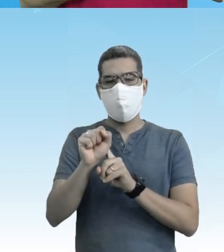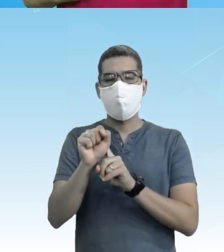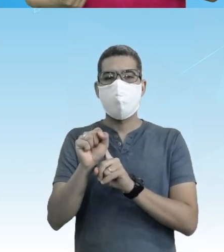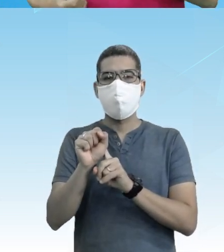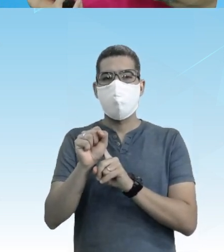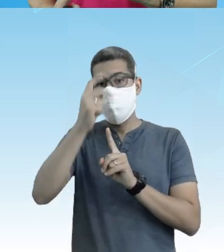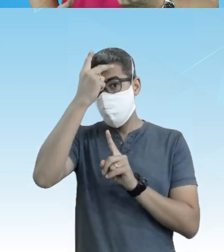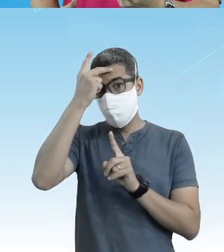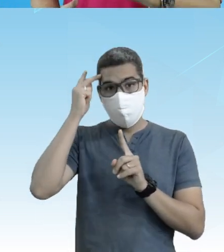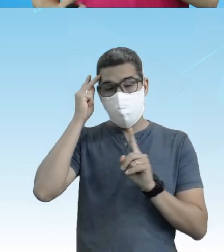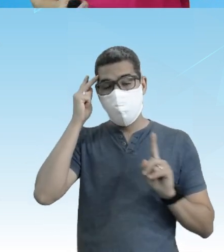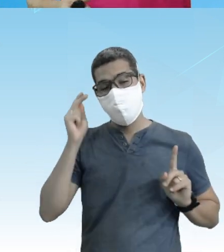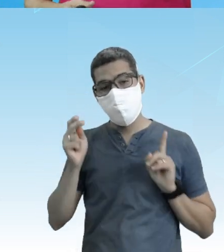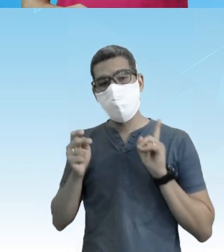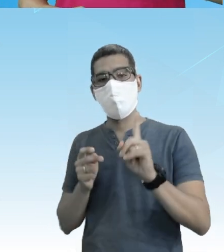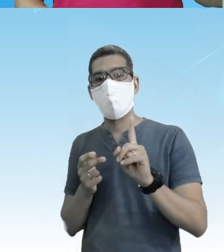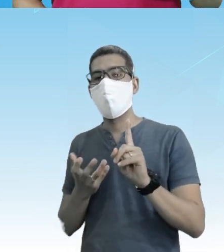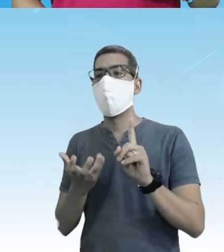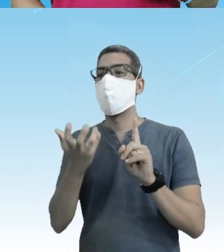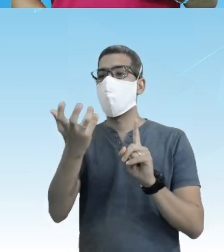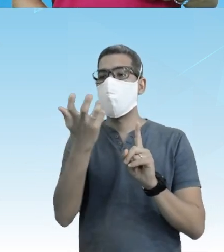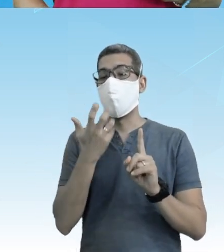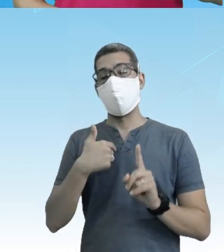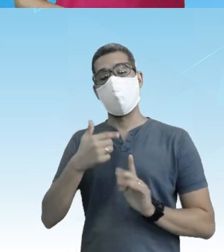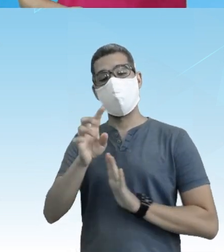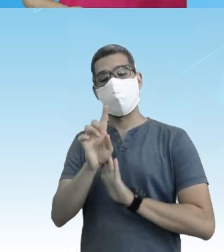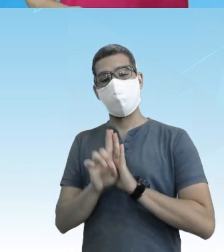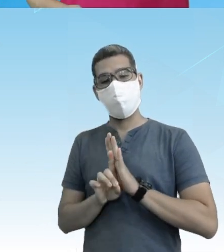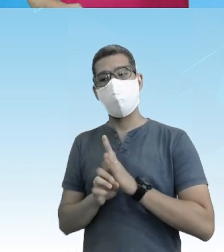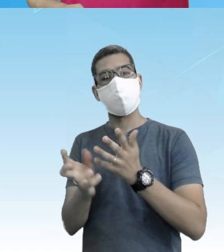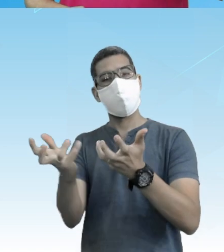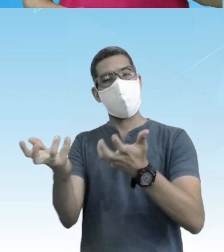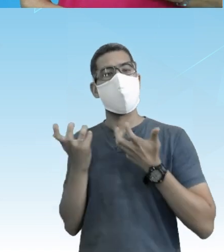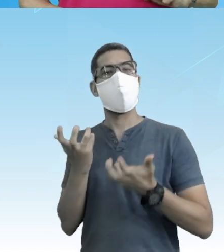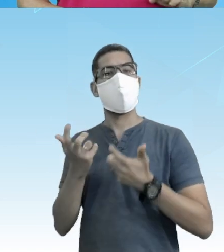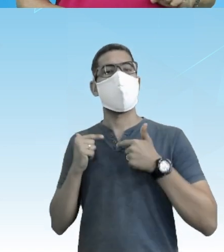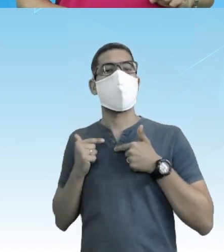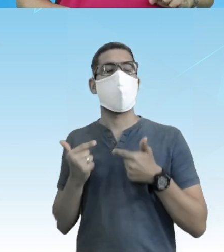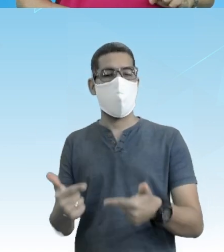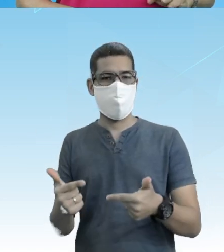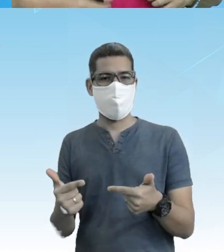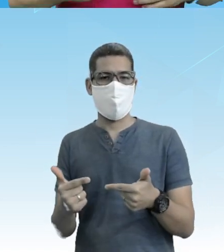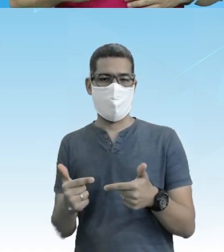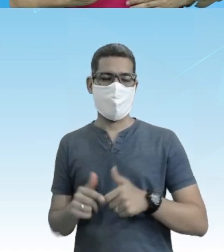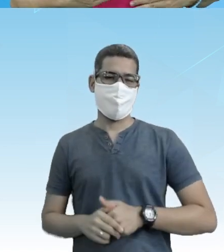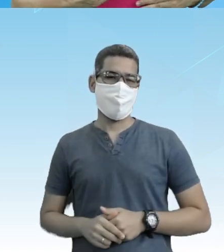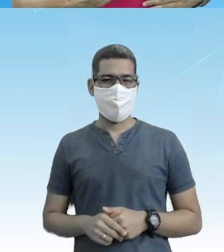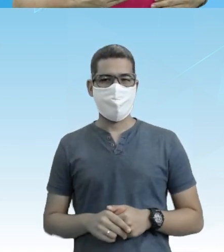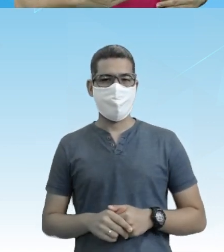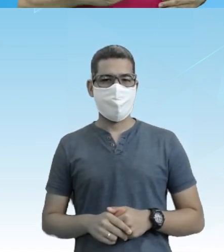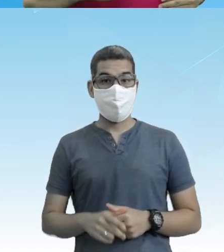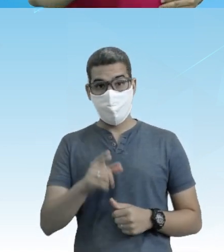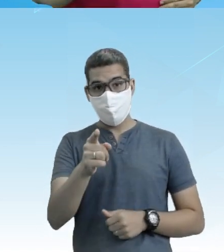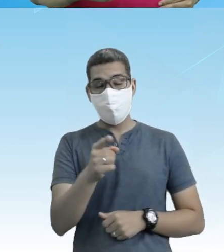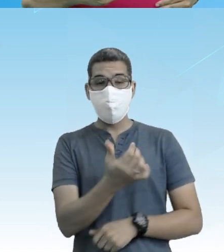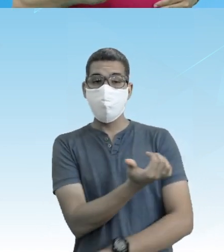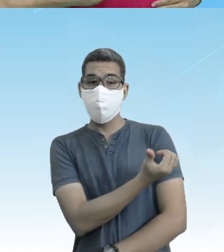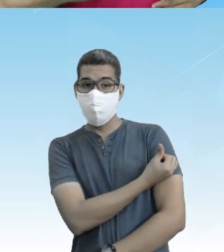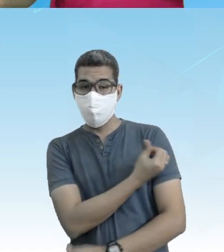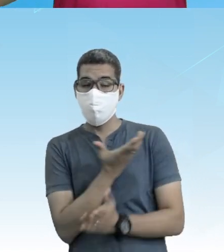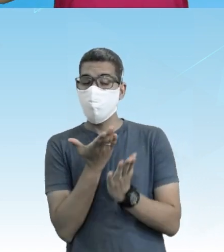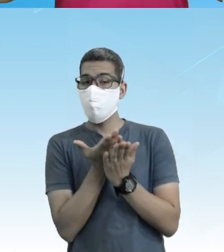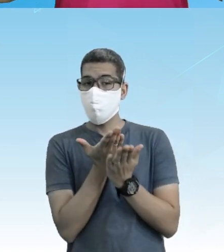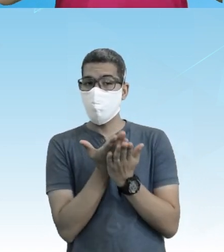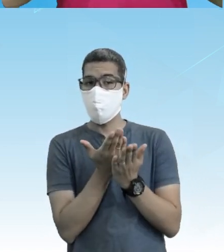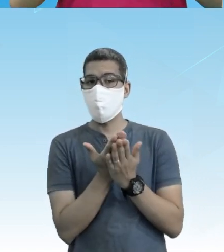o cidadão que vai reivindicar seus direitos. Então você, estudante do sexto ano, que está o quê? Galgando aí